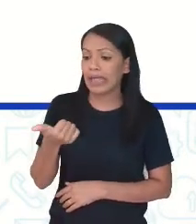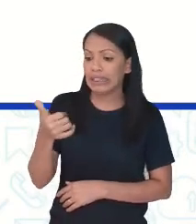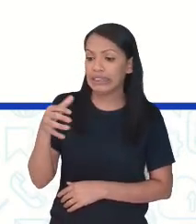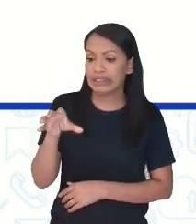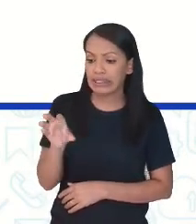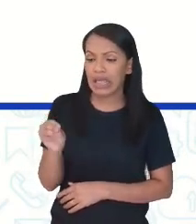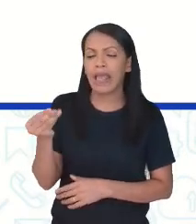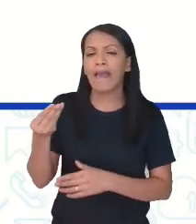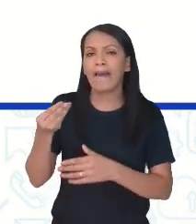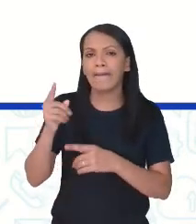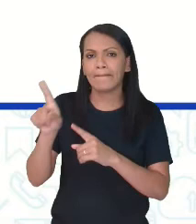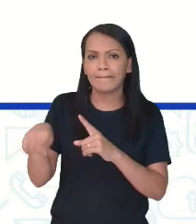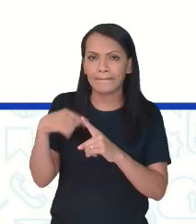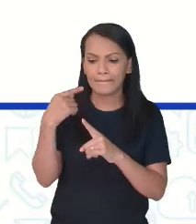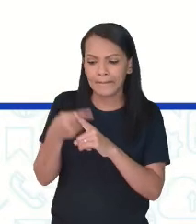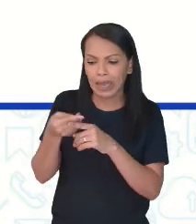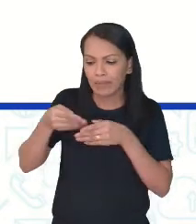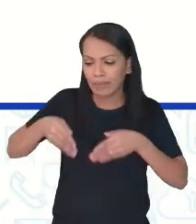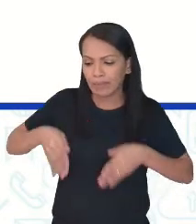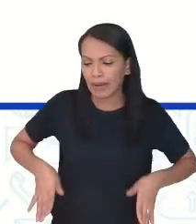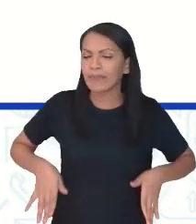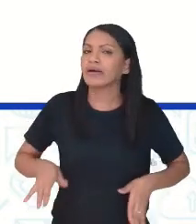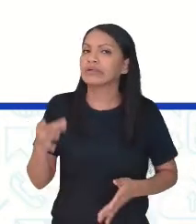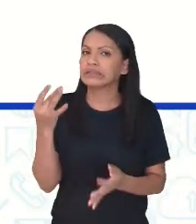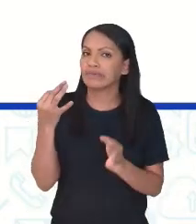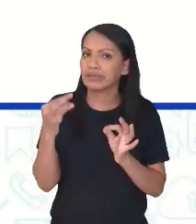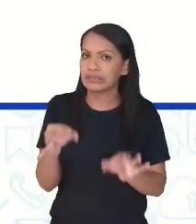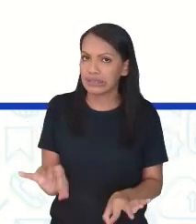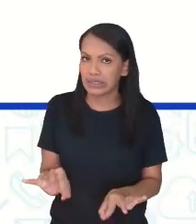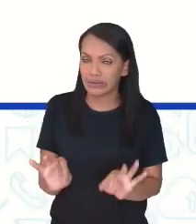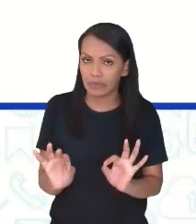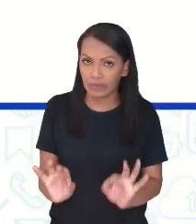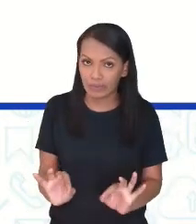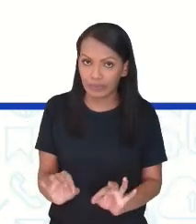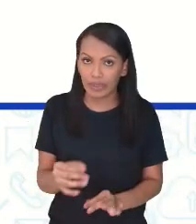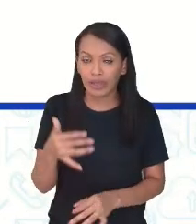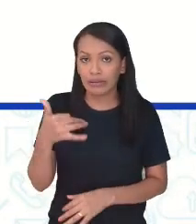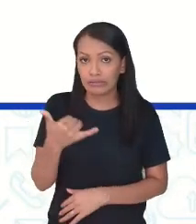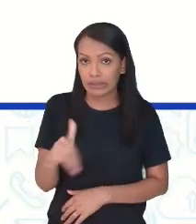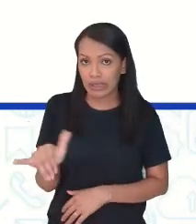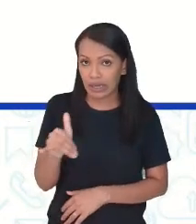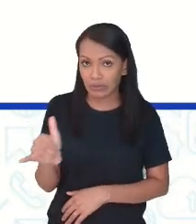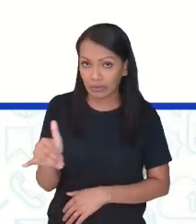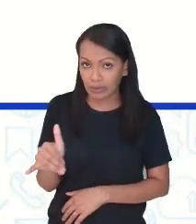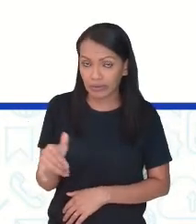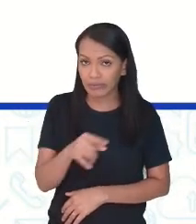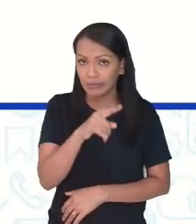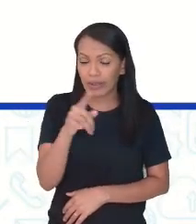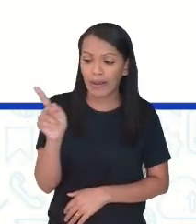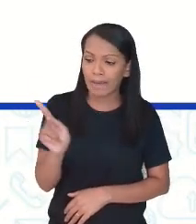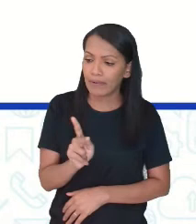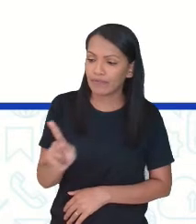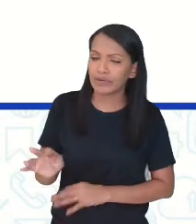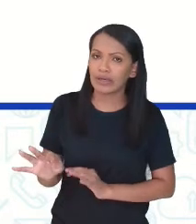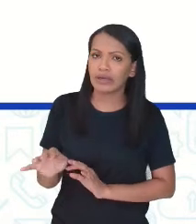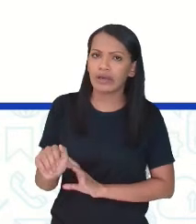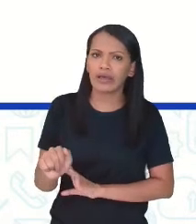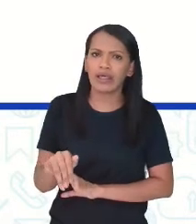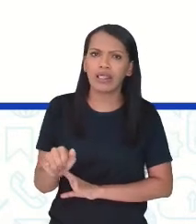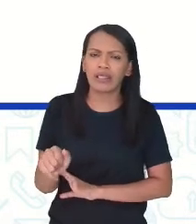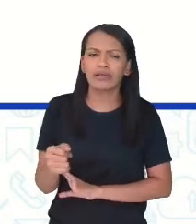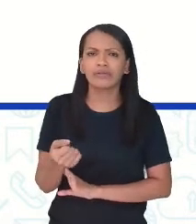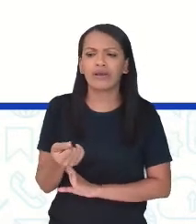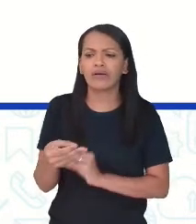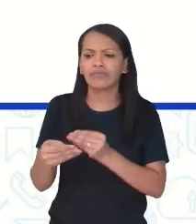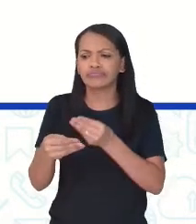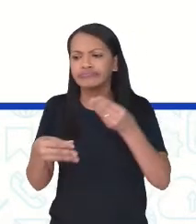seja, Alice estaria o quê? Correta. Beleza? Tranquilo até aí. Professora Tânia,